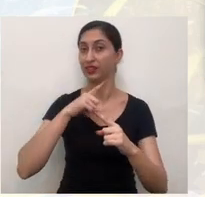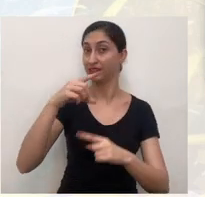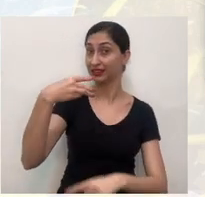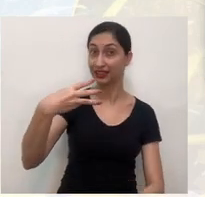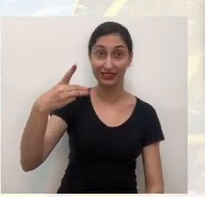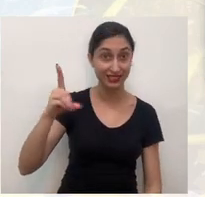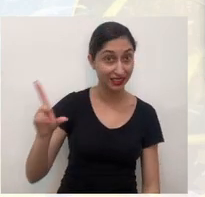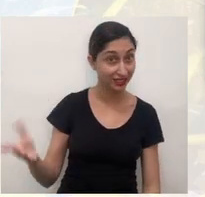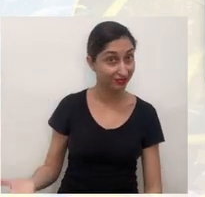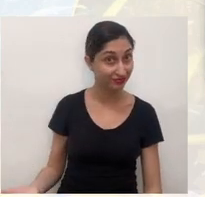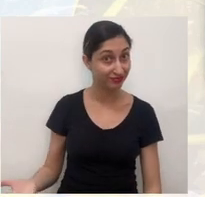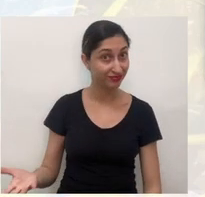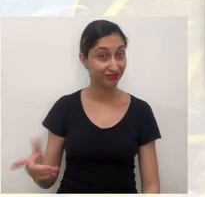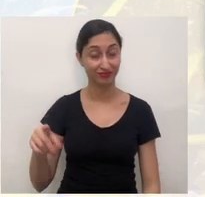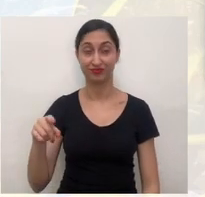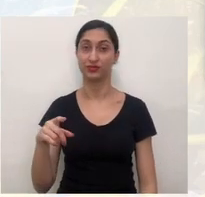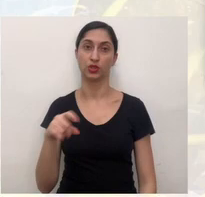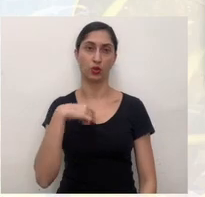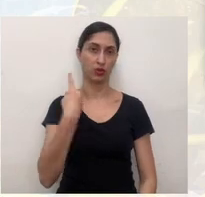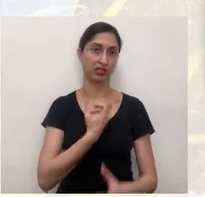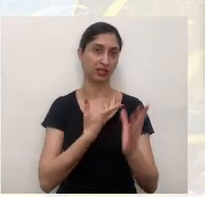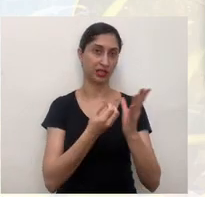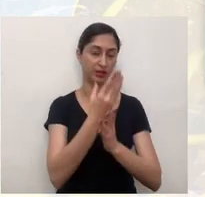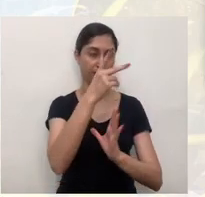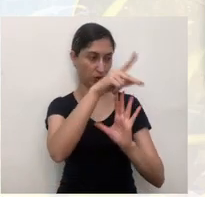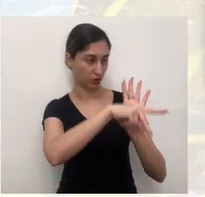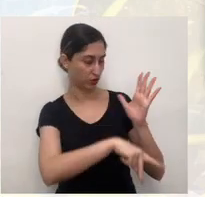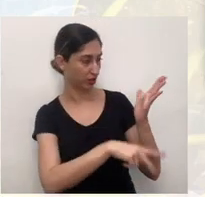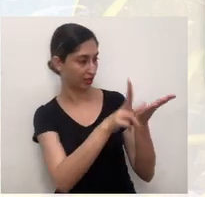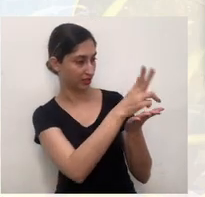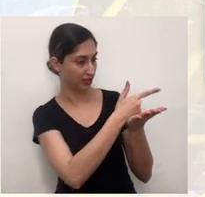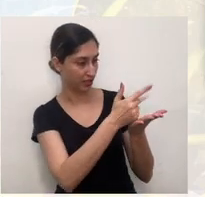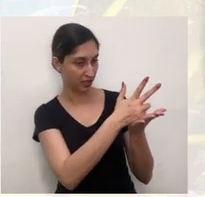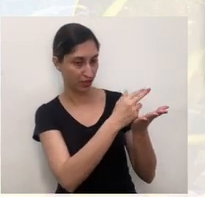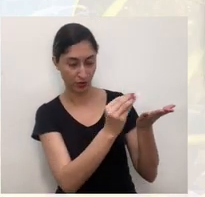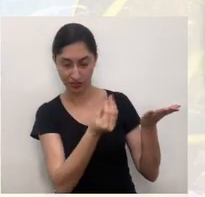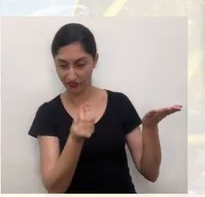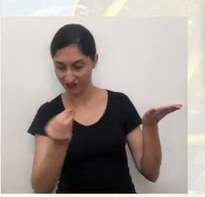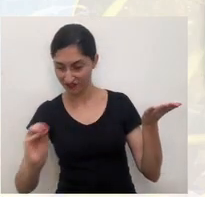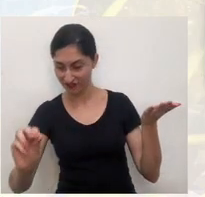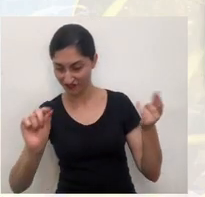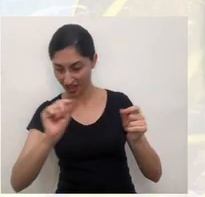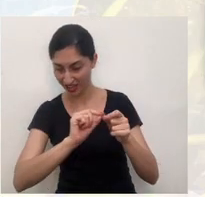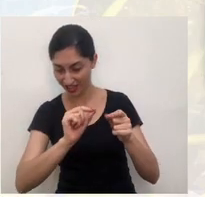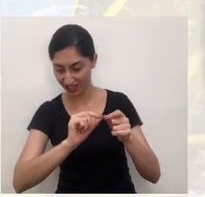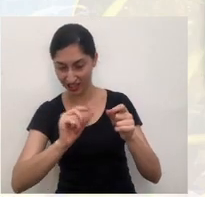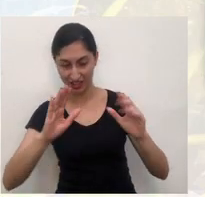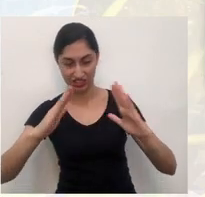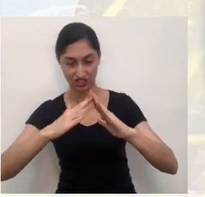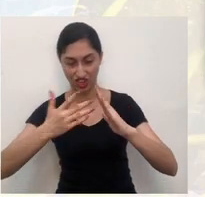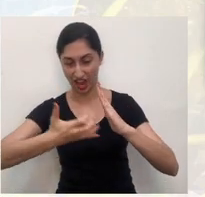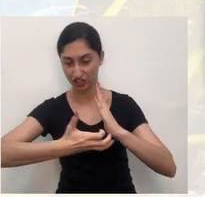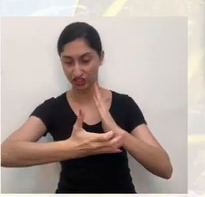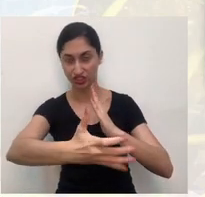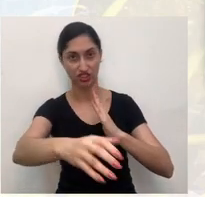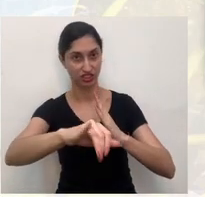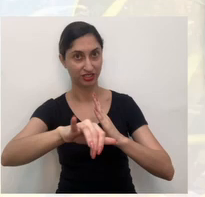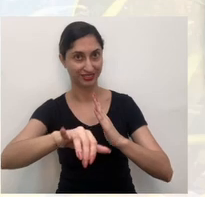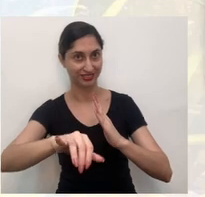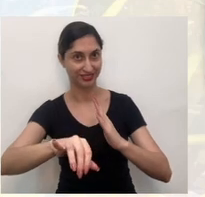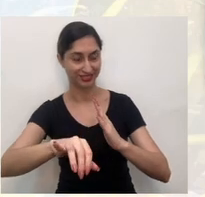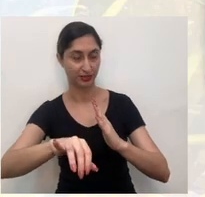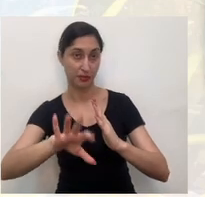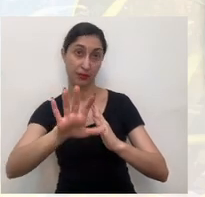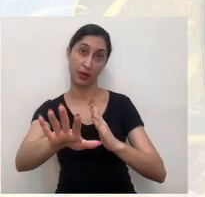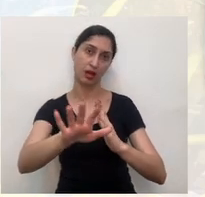dimensões. Embora a gente faça o projeto em 2 dimensões, a gente está pensando em 3 o tempo todo. E era frequente, eu me lembro